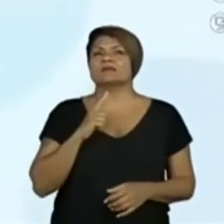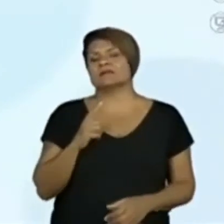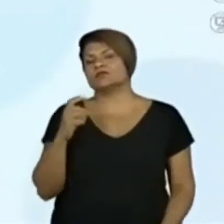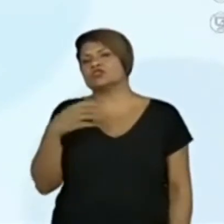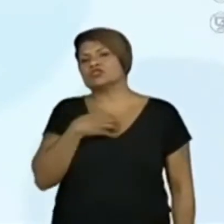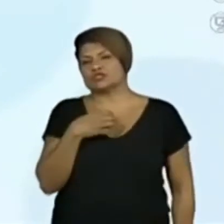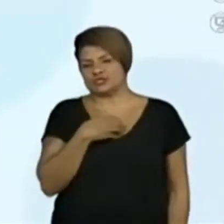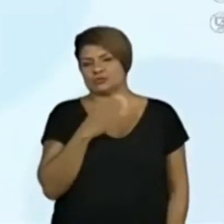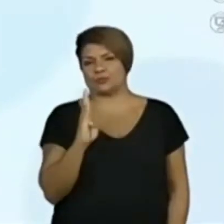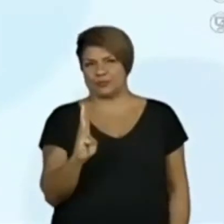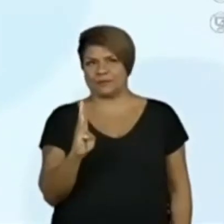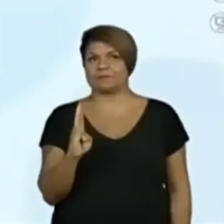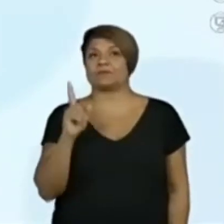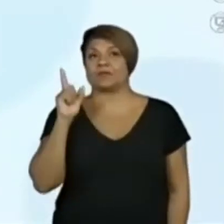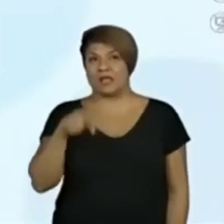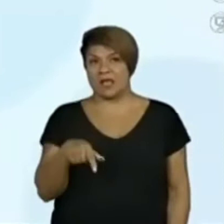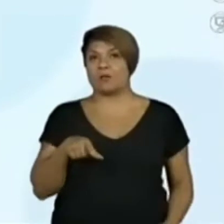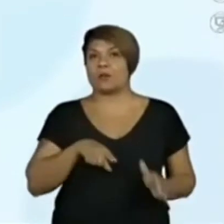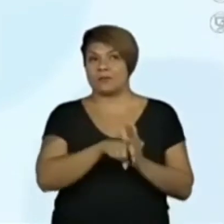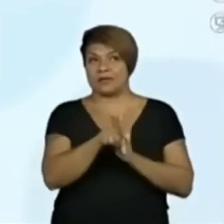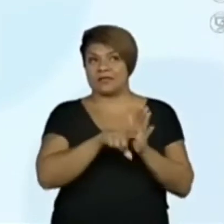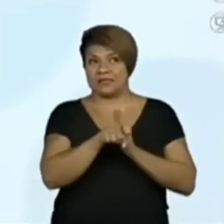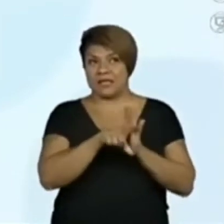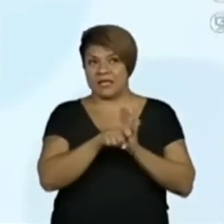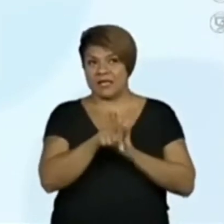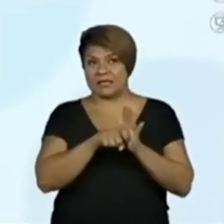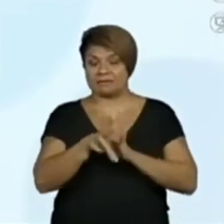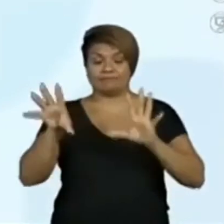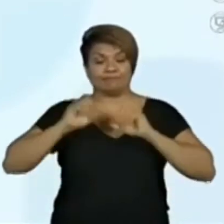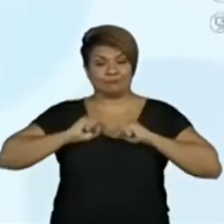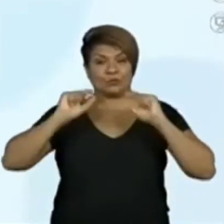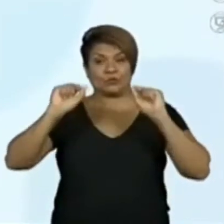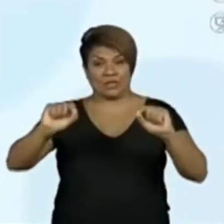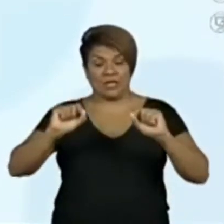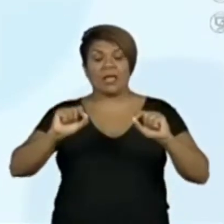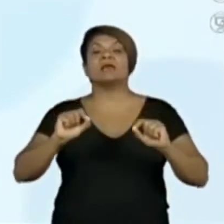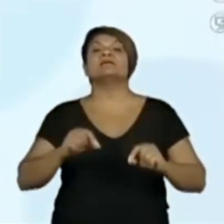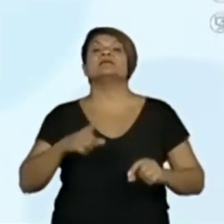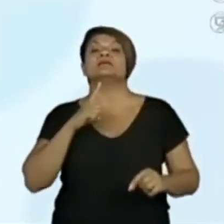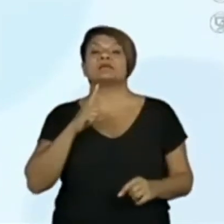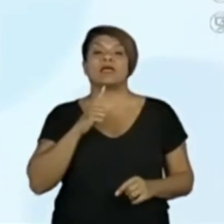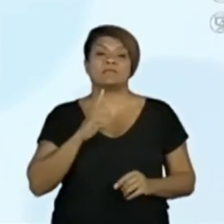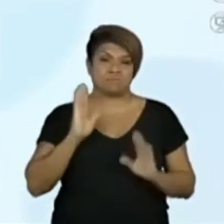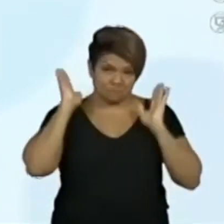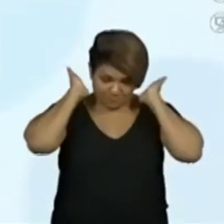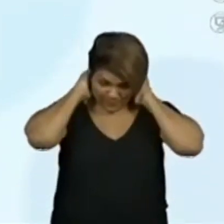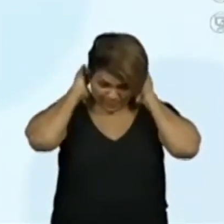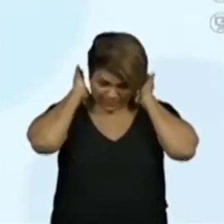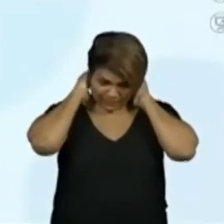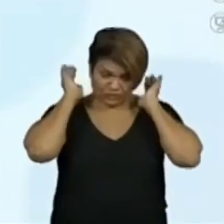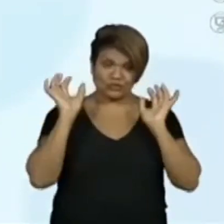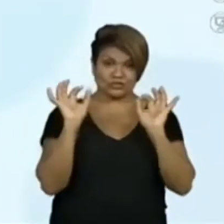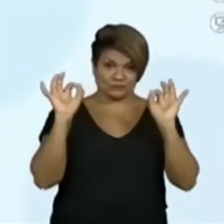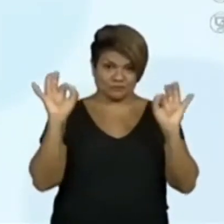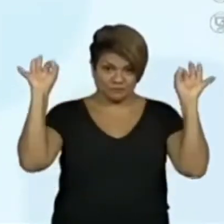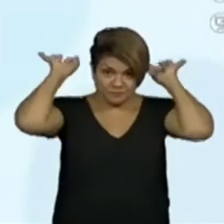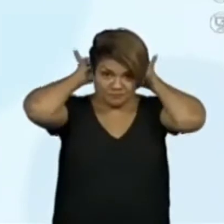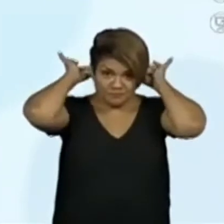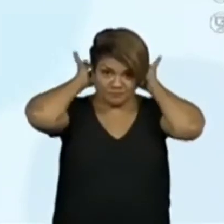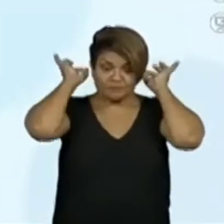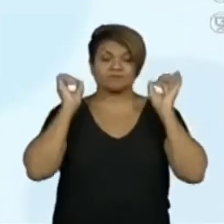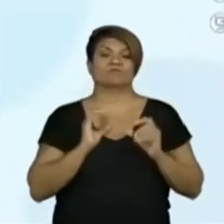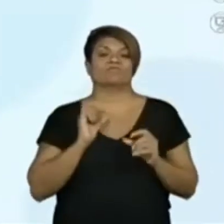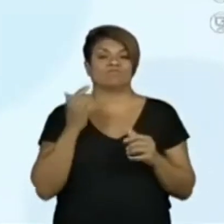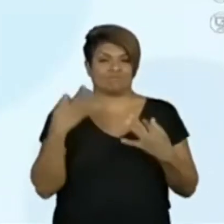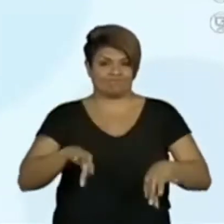inflamação das meninges, membranas que envolvem o cérebro, sinusite e pneumonia. A doença